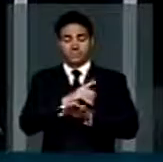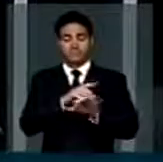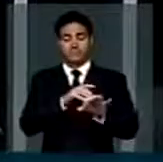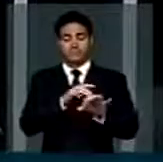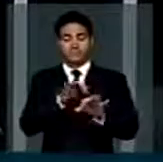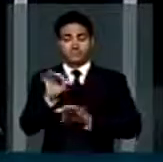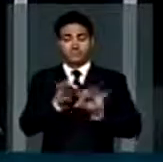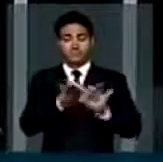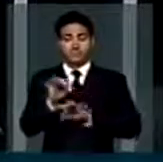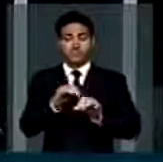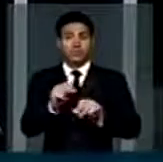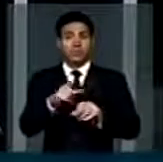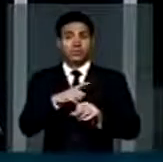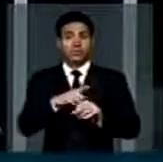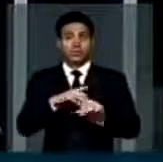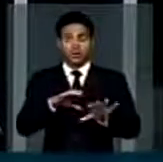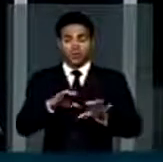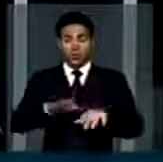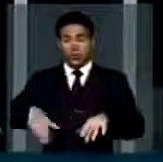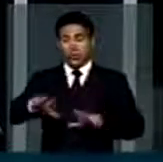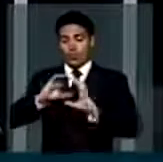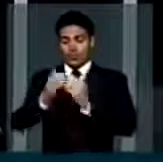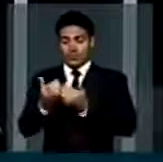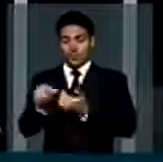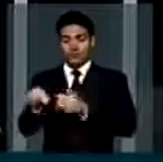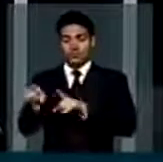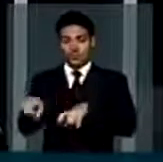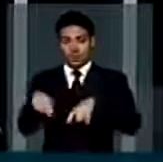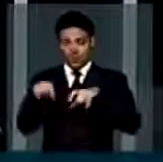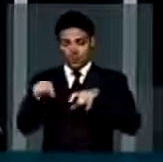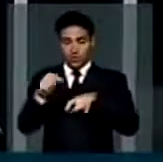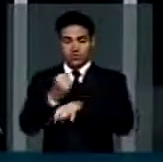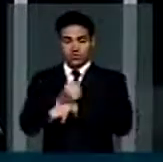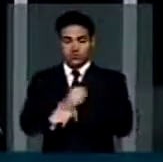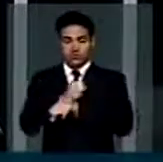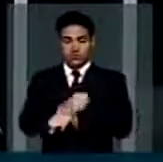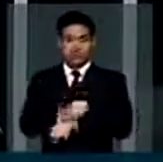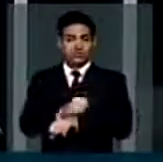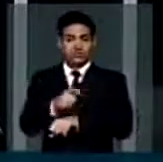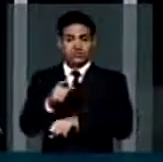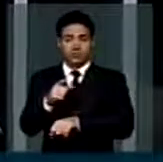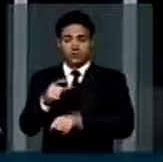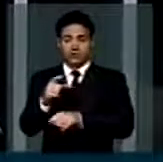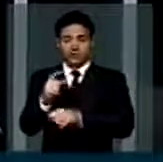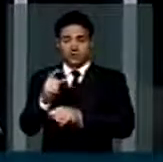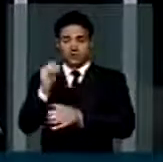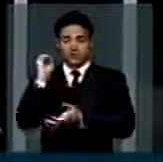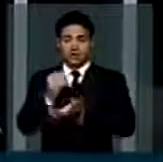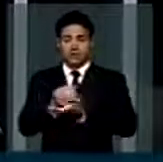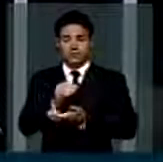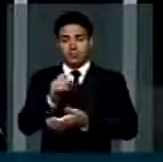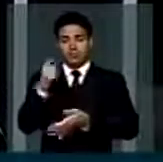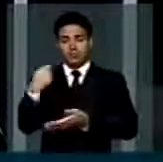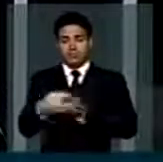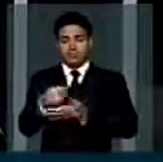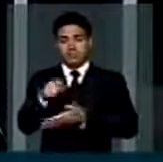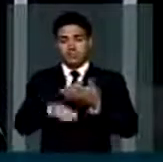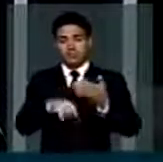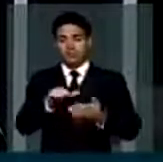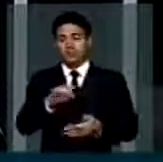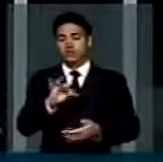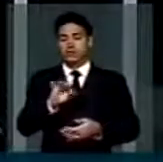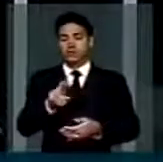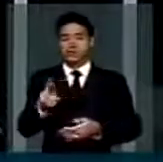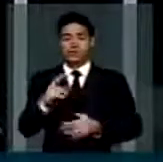isenta as comunidades rurais quilombolas do pagamento do ITR, porque o Estado é muito lento